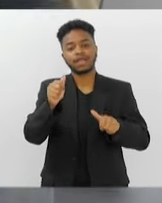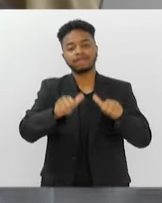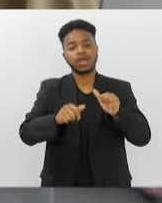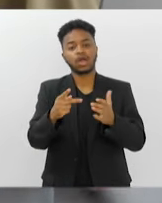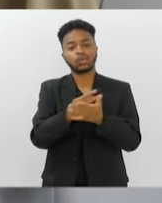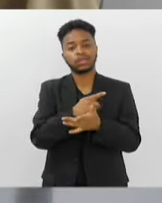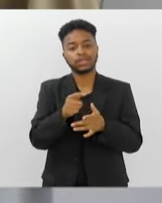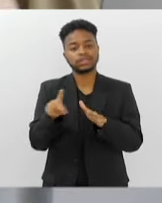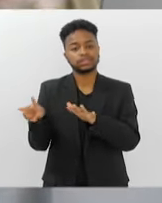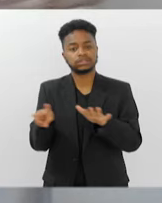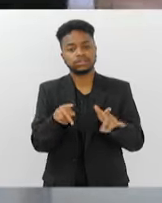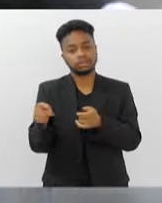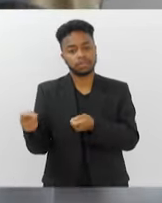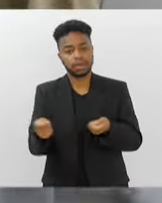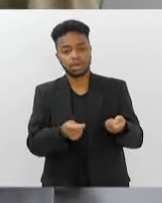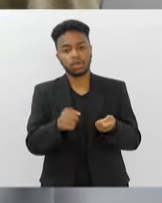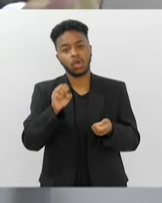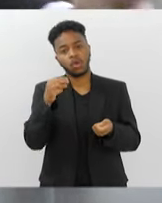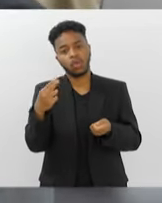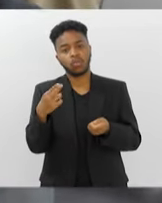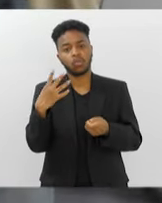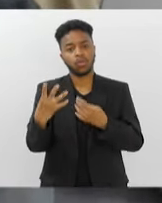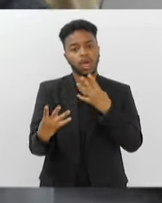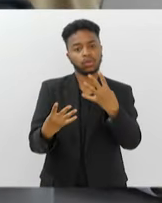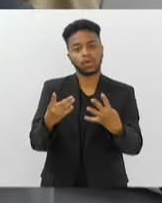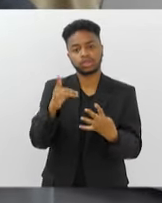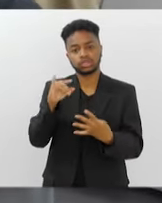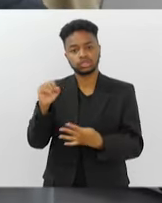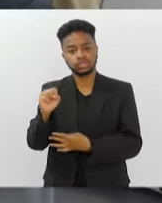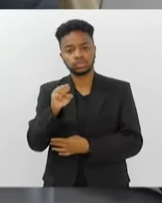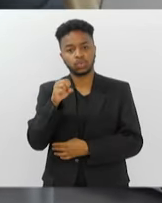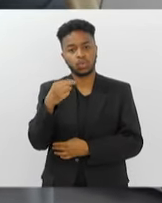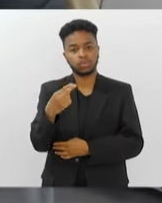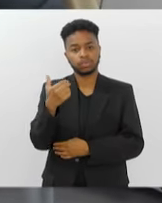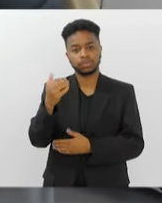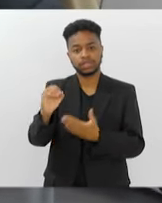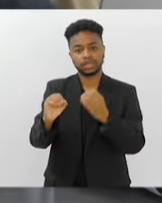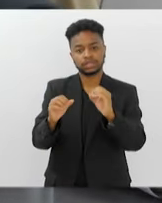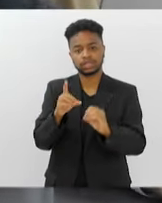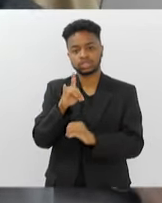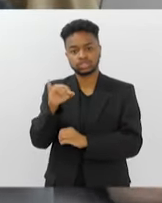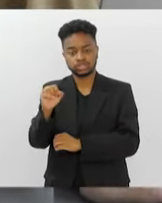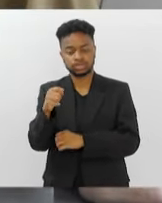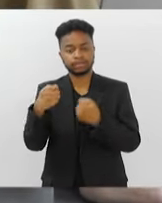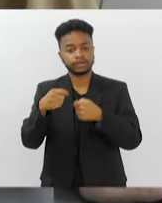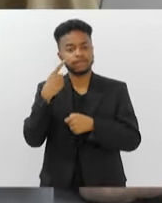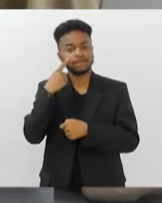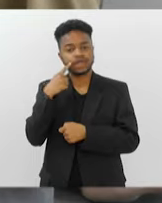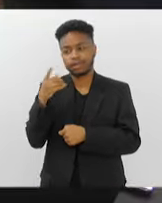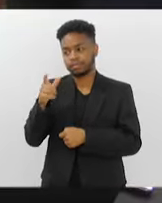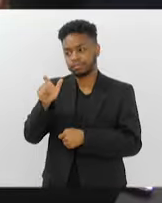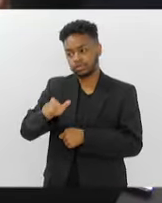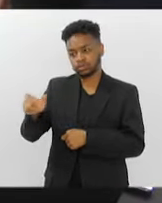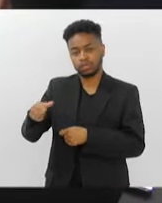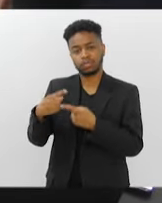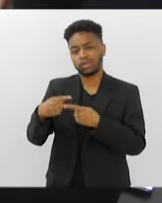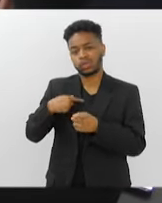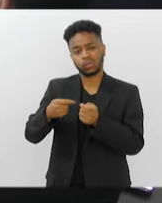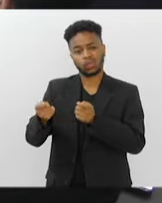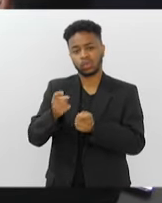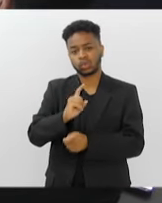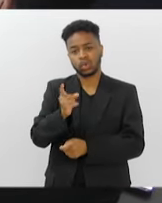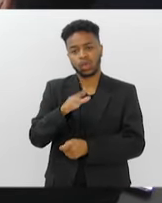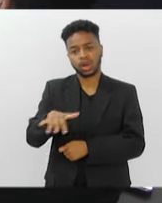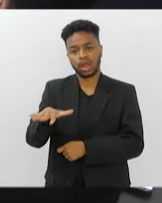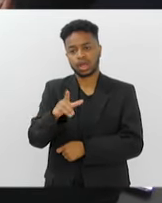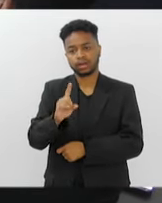semanalmente a cada quro dias ou a cada 10 dias aqui tem que vir aqui com os oficiais presentees porque eu não eu nunca controlei essa questão